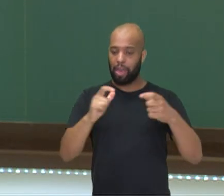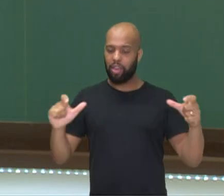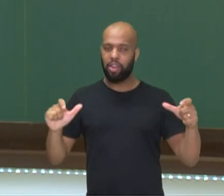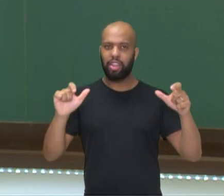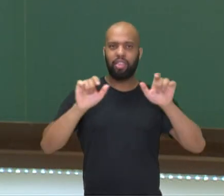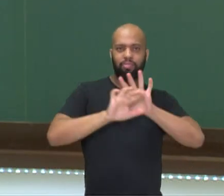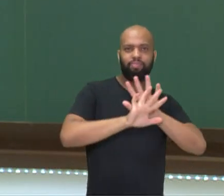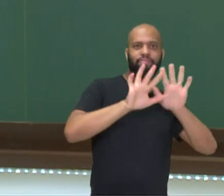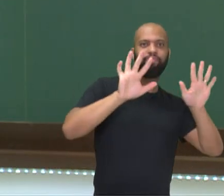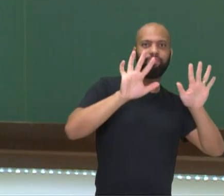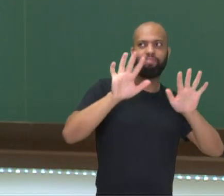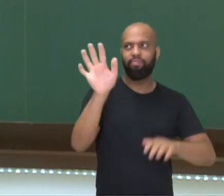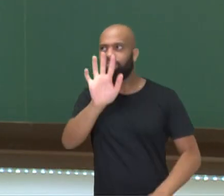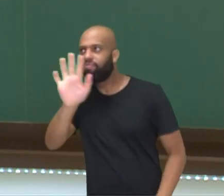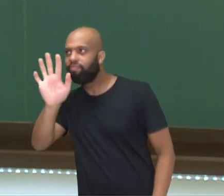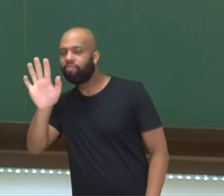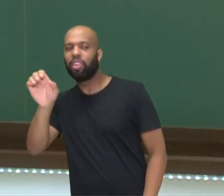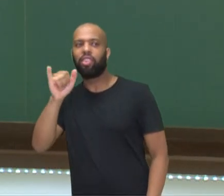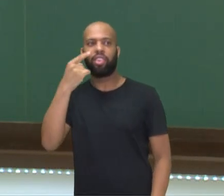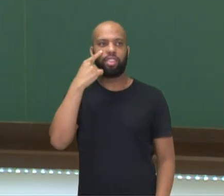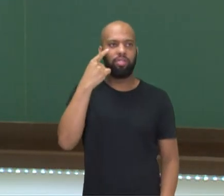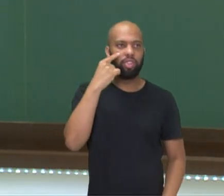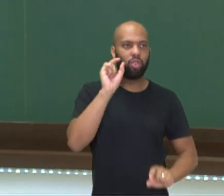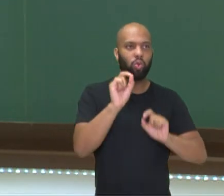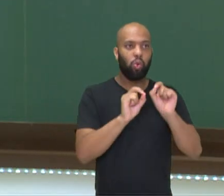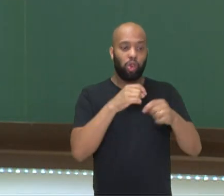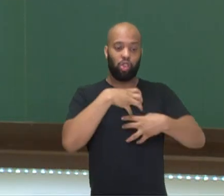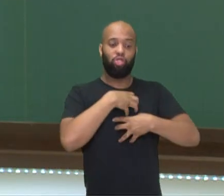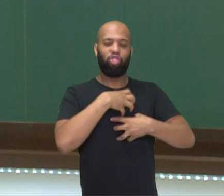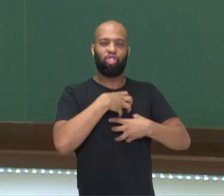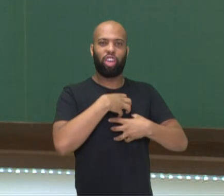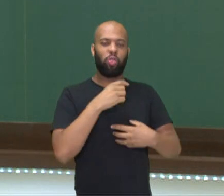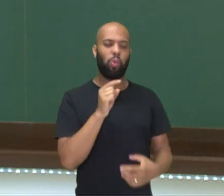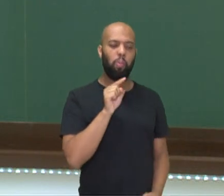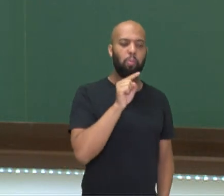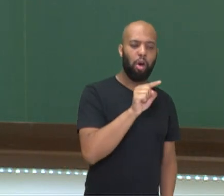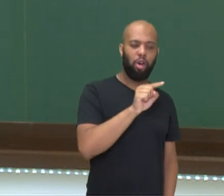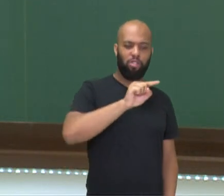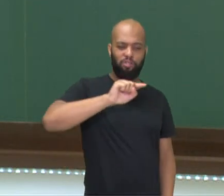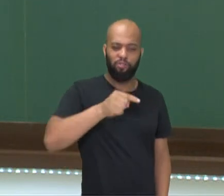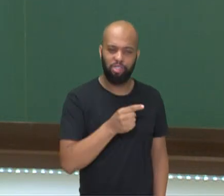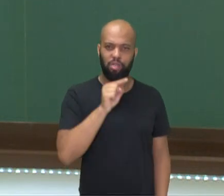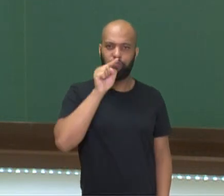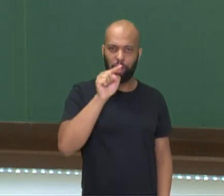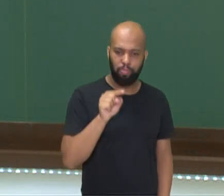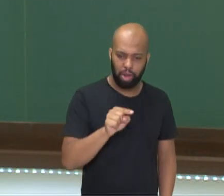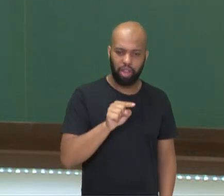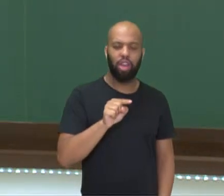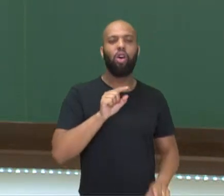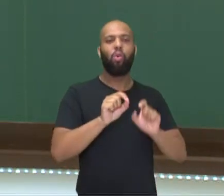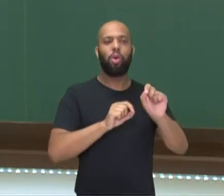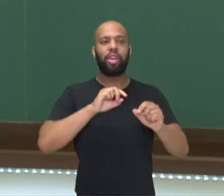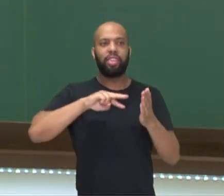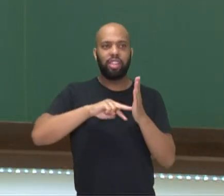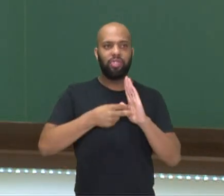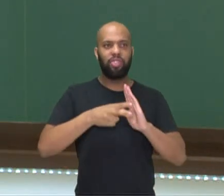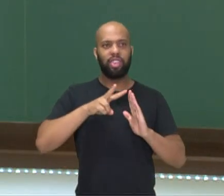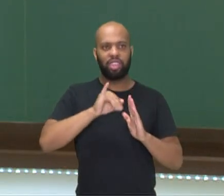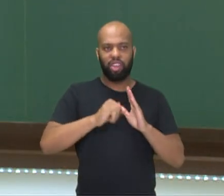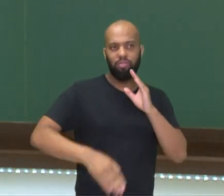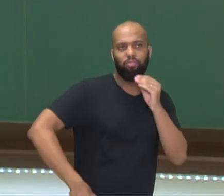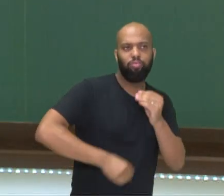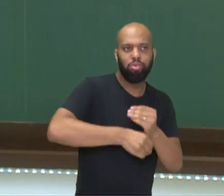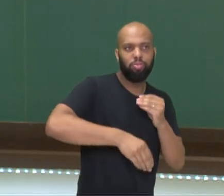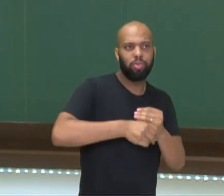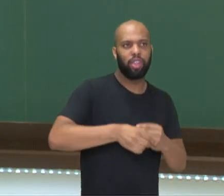saudações, se a gente parar para analisar, a própria pontuação também nos indica que vai ter um complemento ali, né?